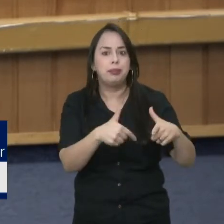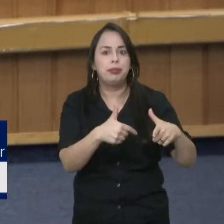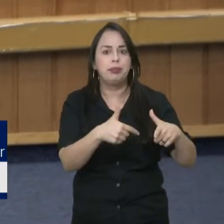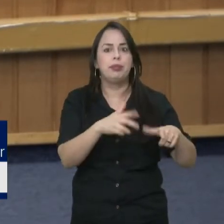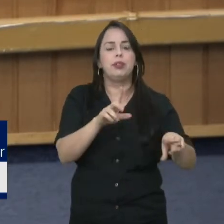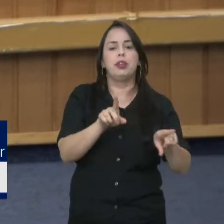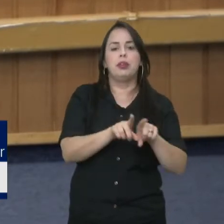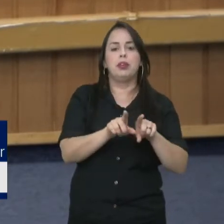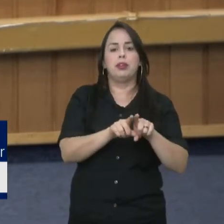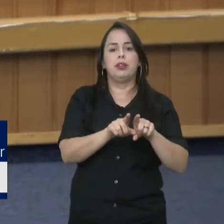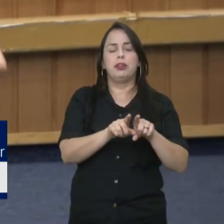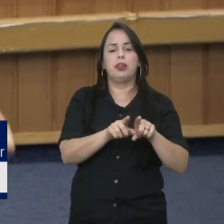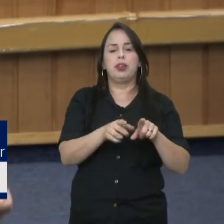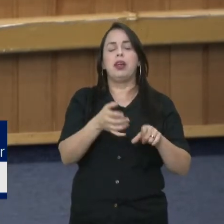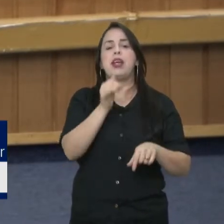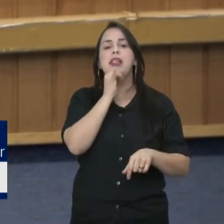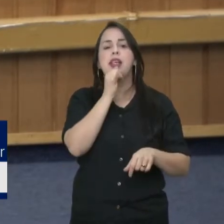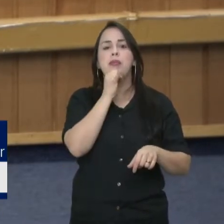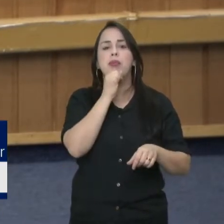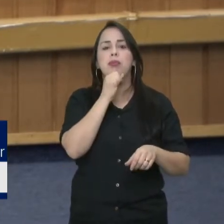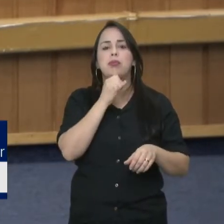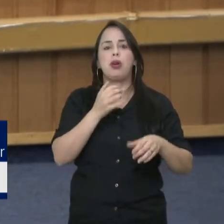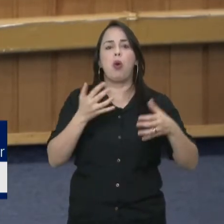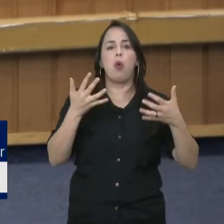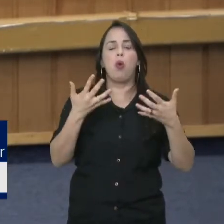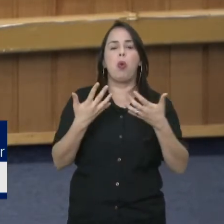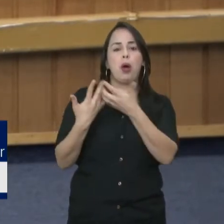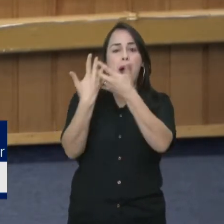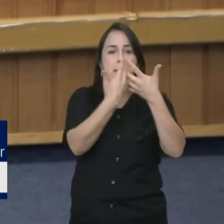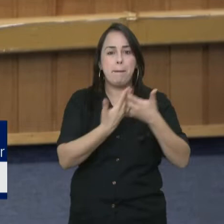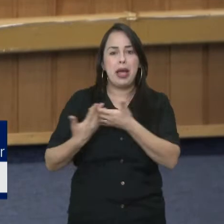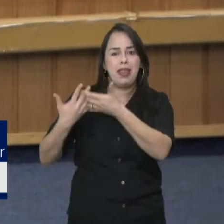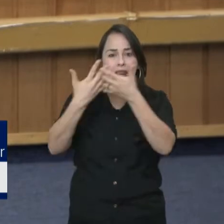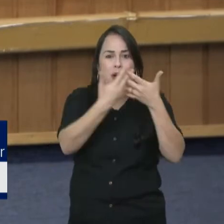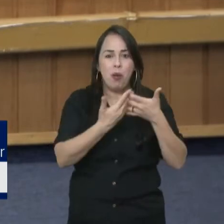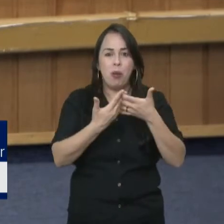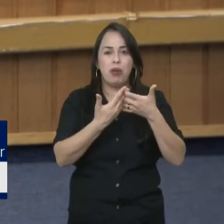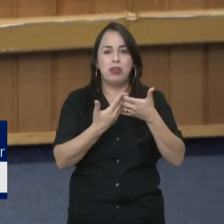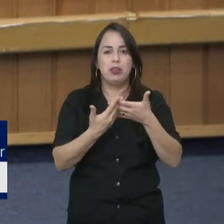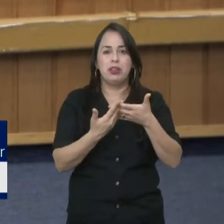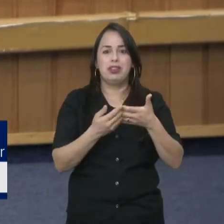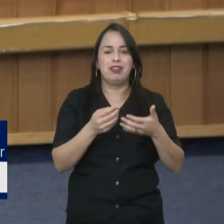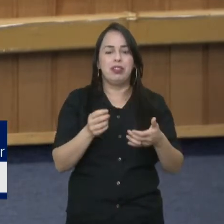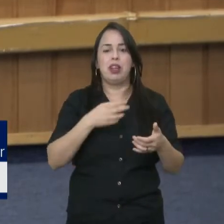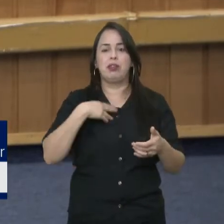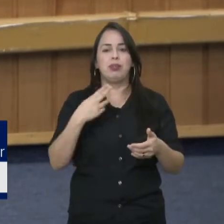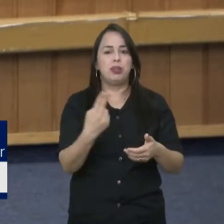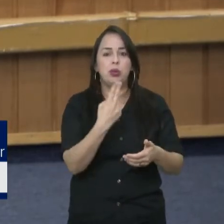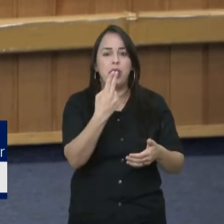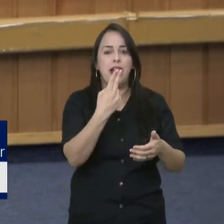aquelas caçambas não funcionam, eles carregam 100 quilos, 200 quilos